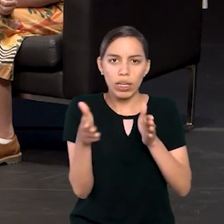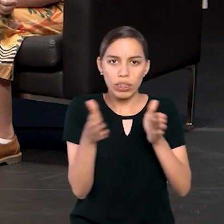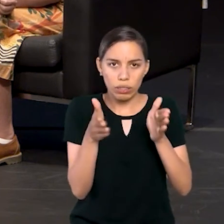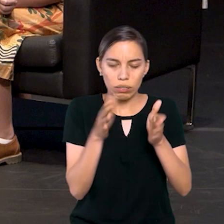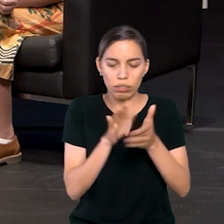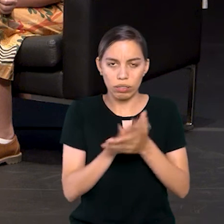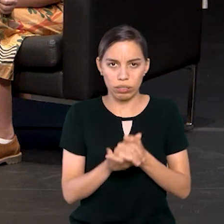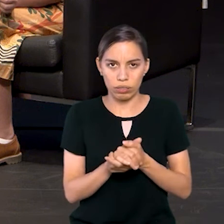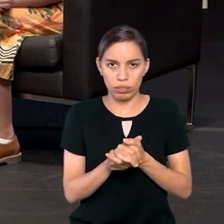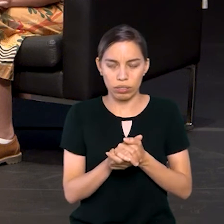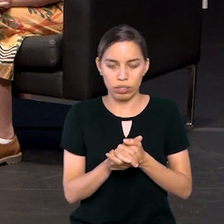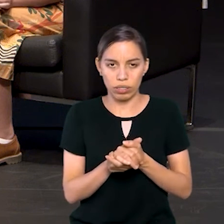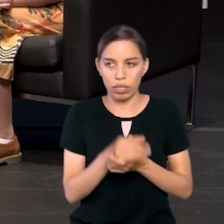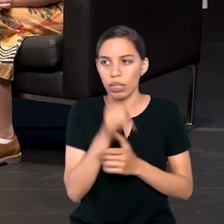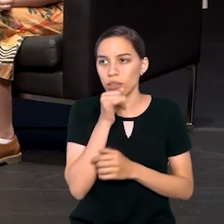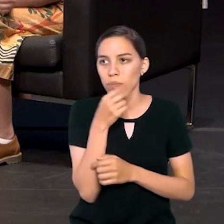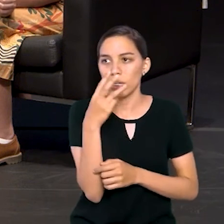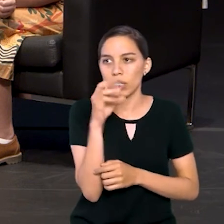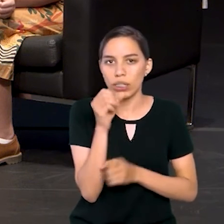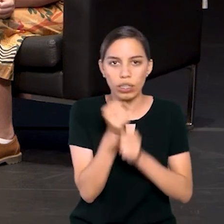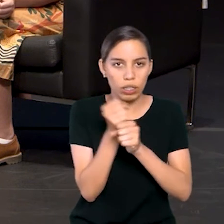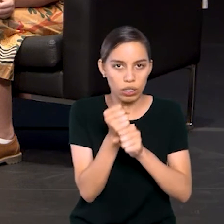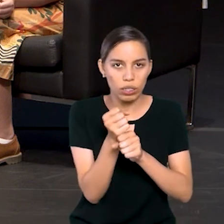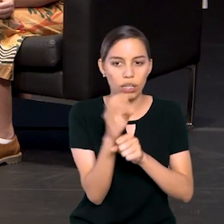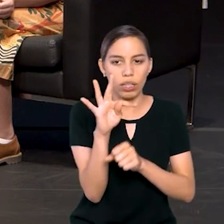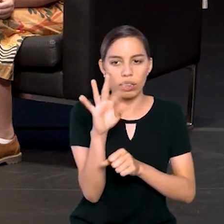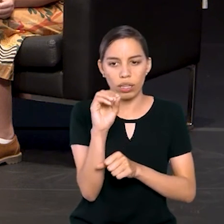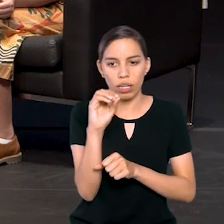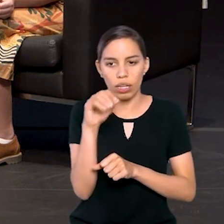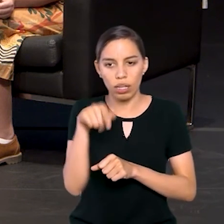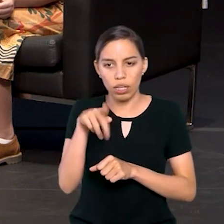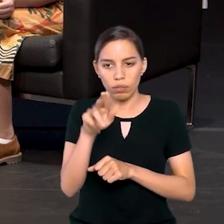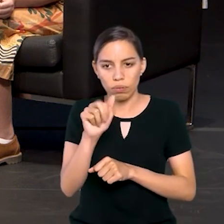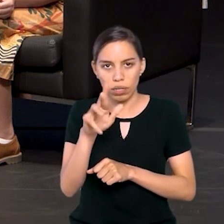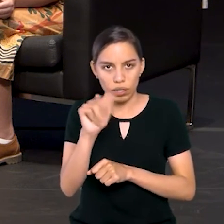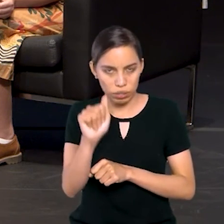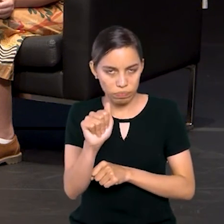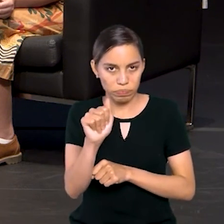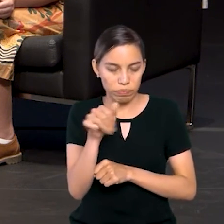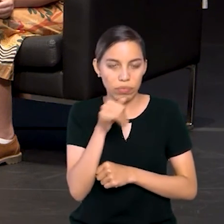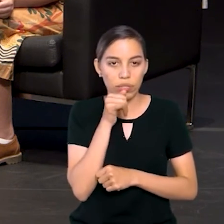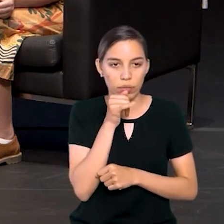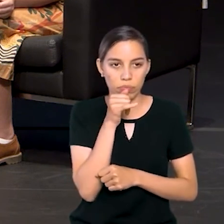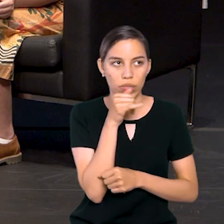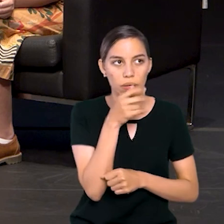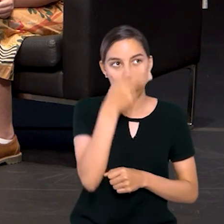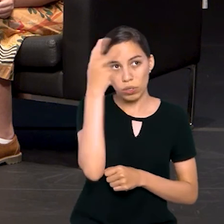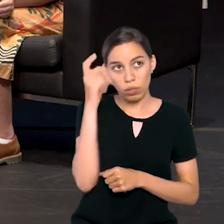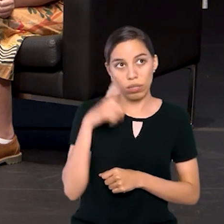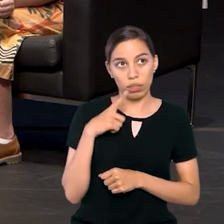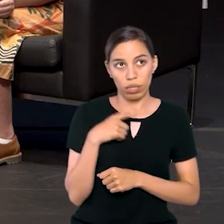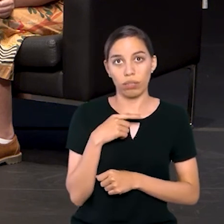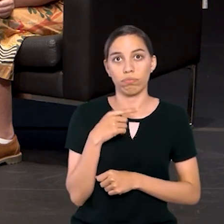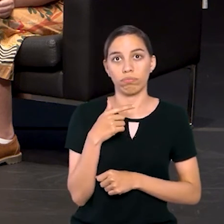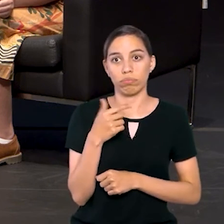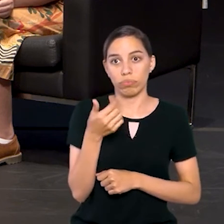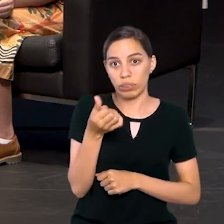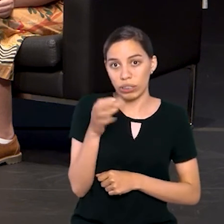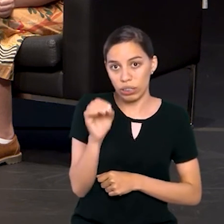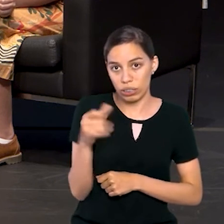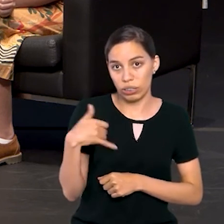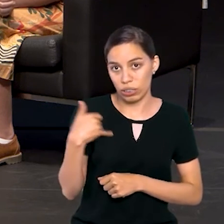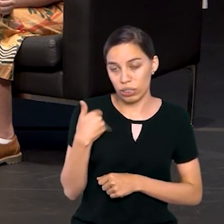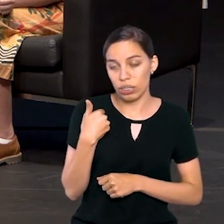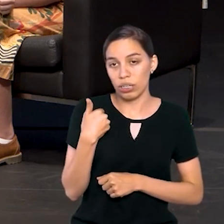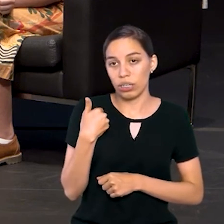exemplo, a cada 30 anos é uma taquara. Então, se a pessoa tem 60 anos, são 2 taquaras.